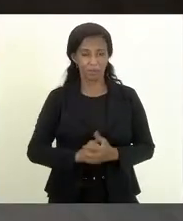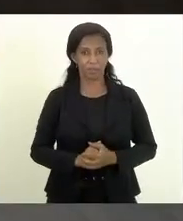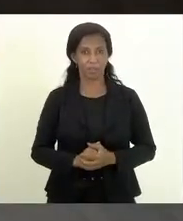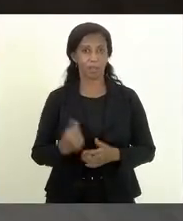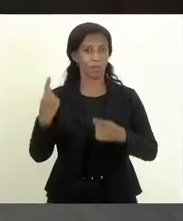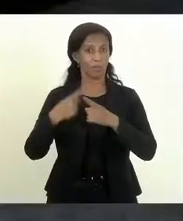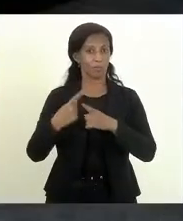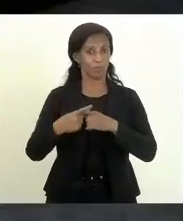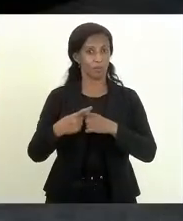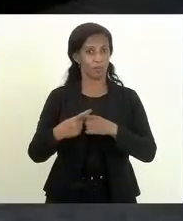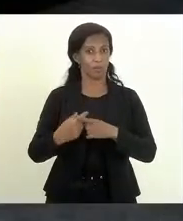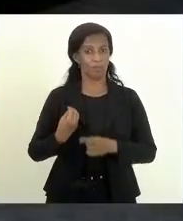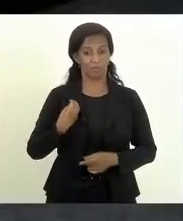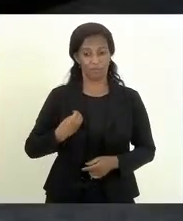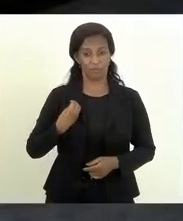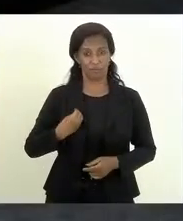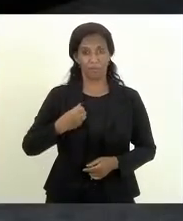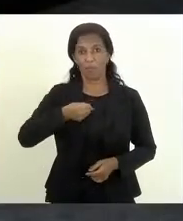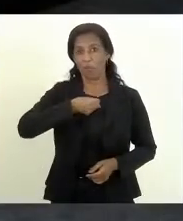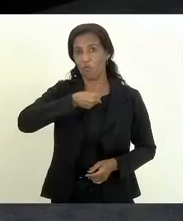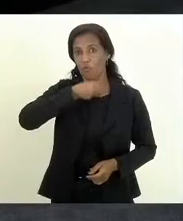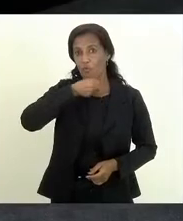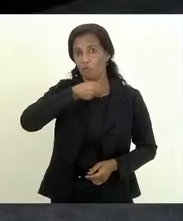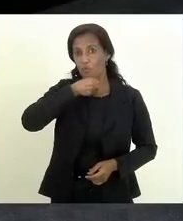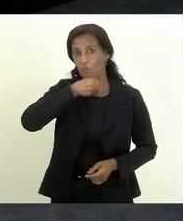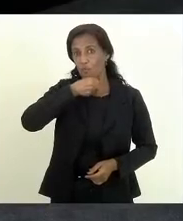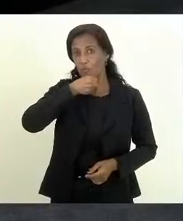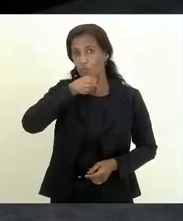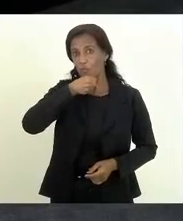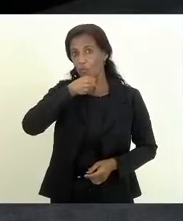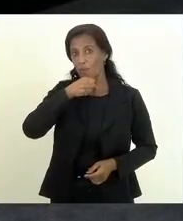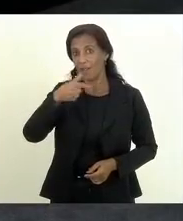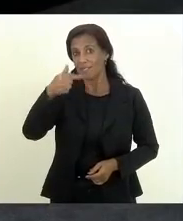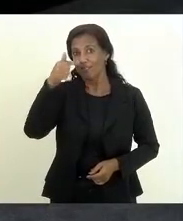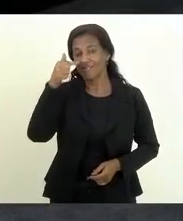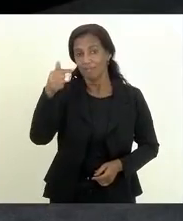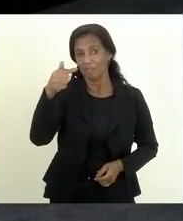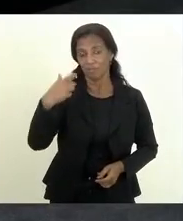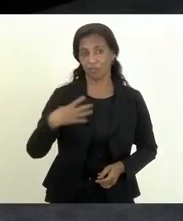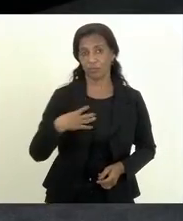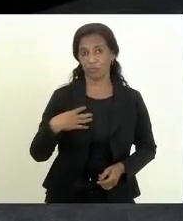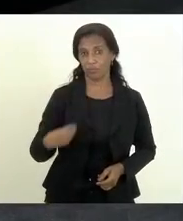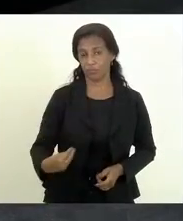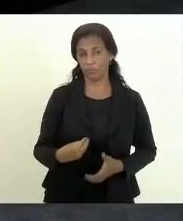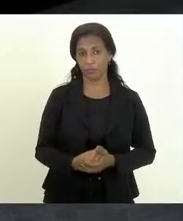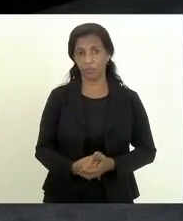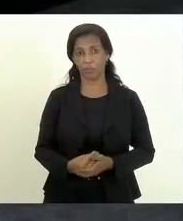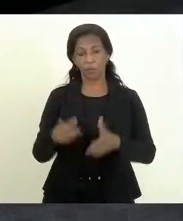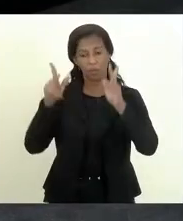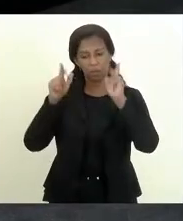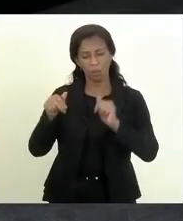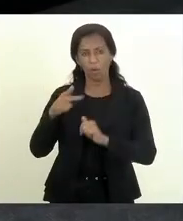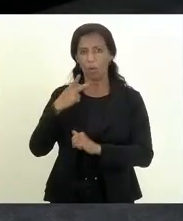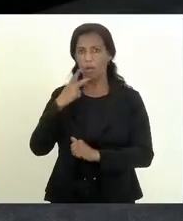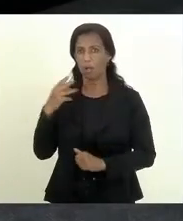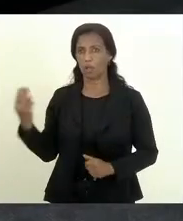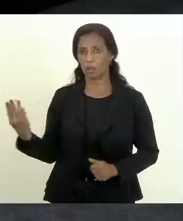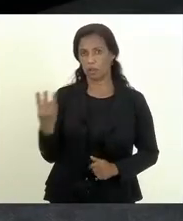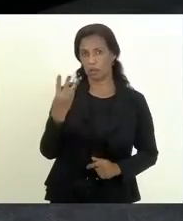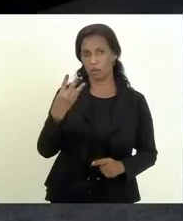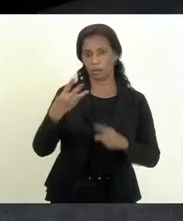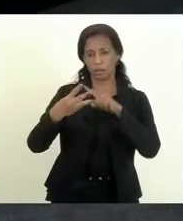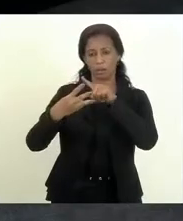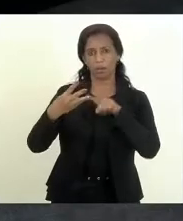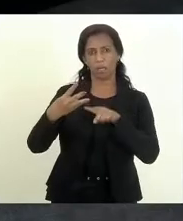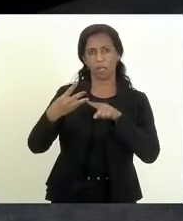a presença de minha avó era uma mulher com 7 filhos, como ela dizia, 3